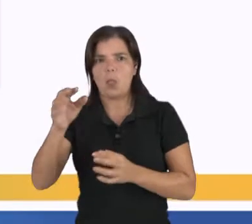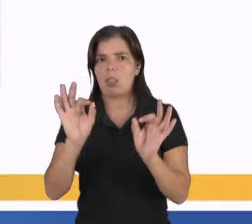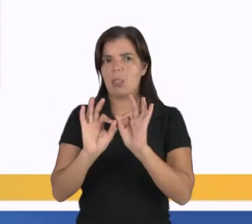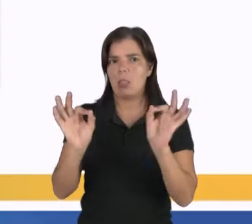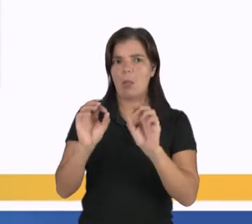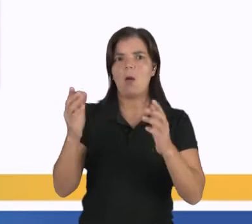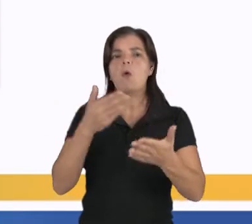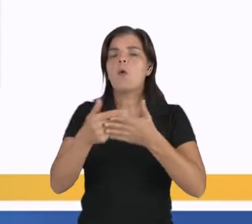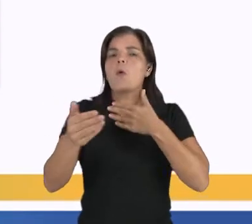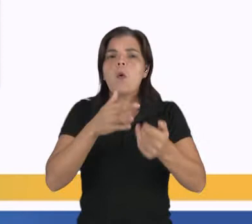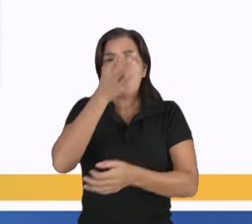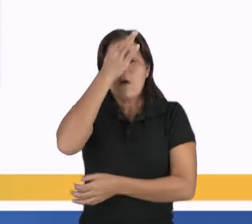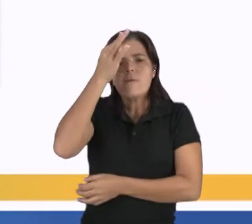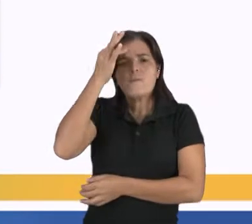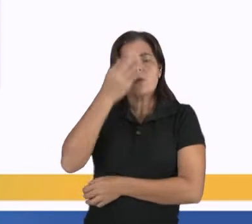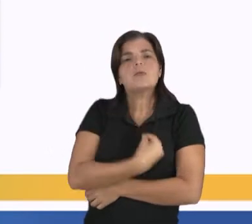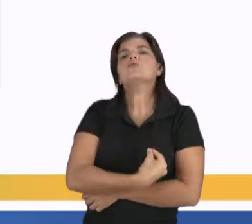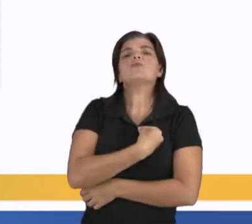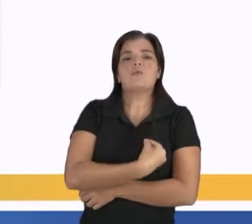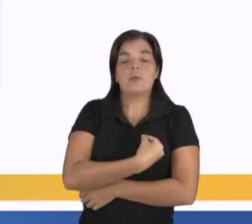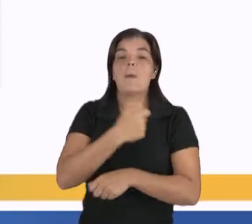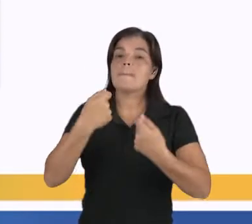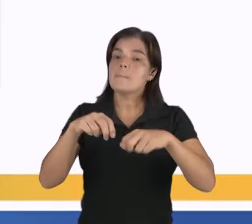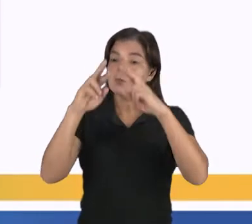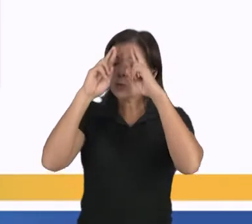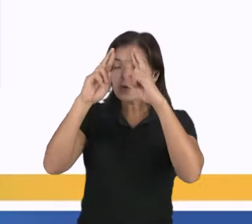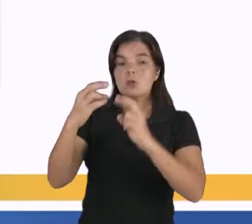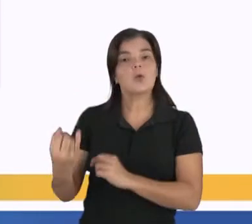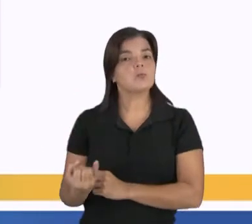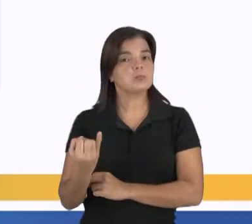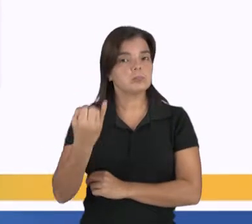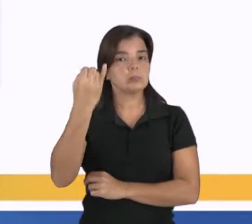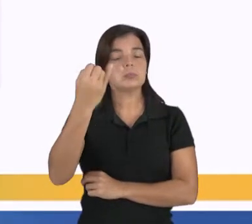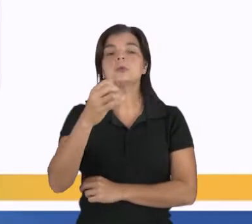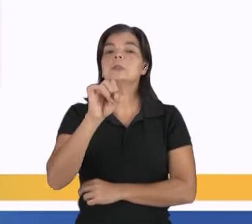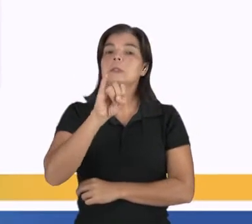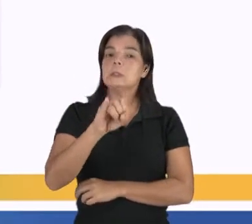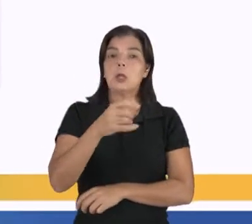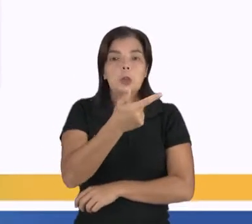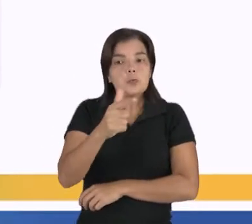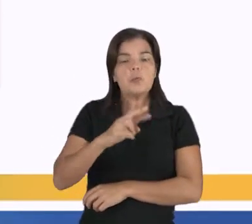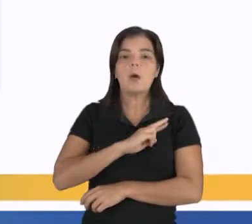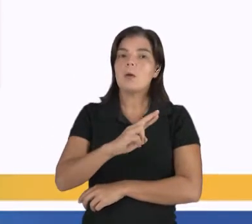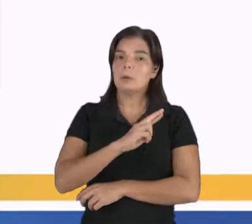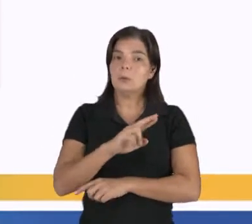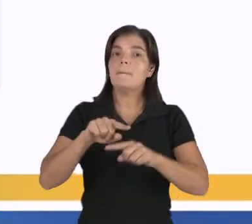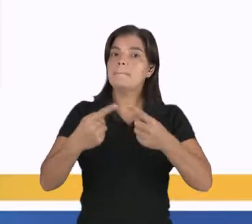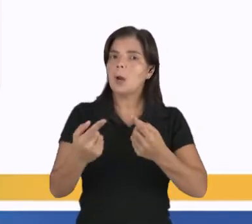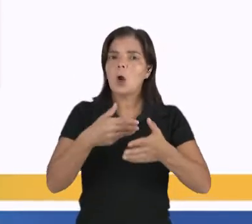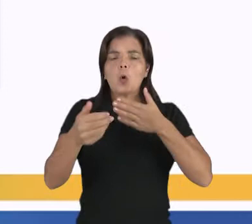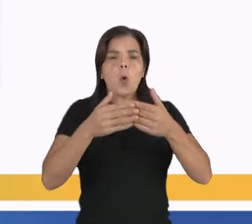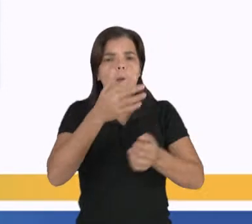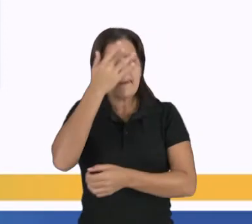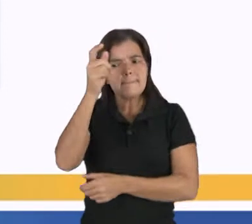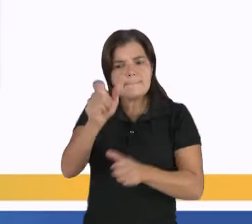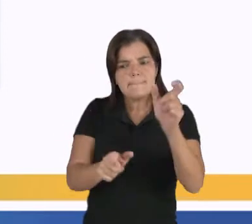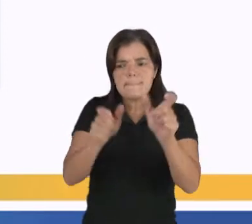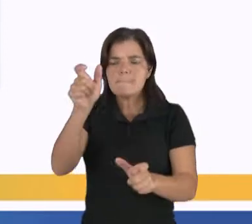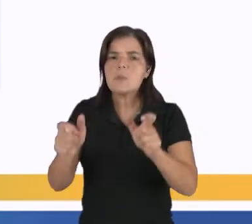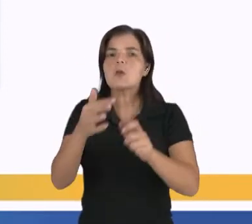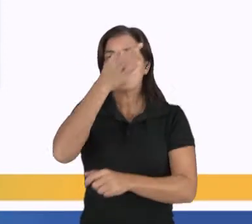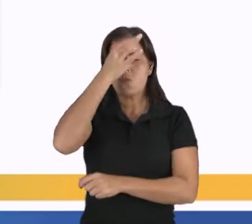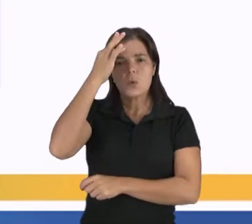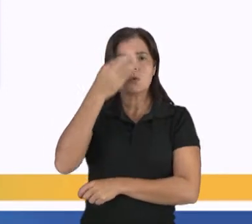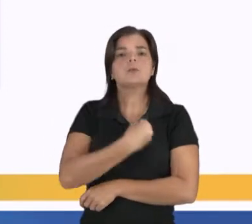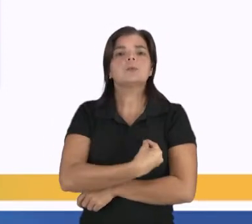Qualquer filosofia de vida deve ter o respeito como prioridade. Vamos supor que não haja religião, mas qualquer pessoa e qualquer filosofia